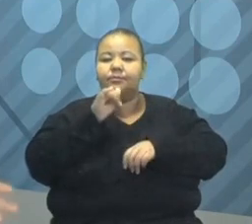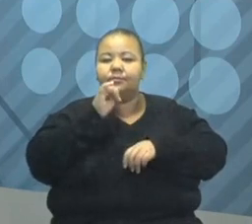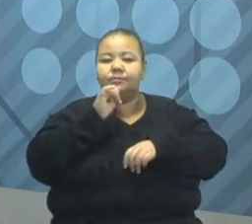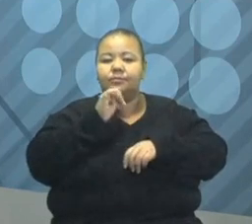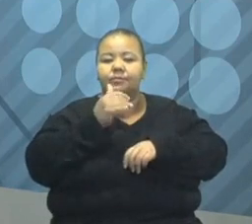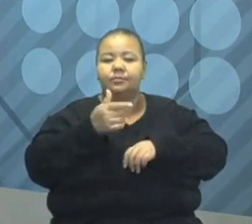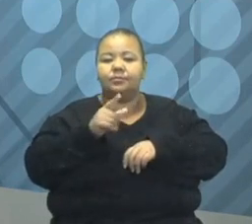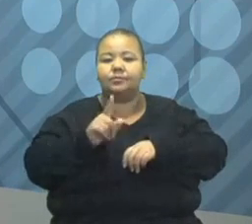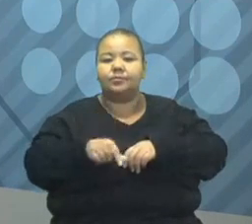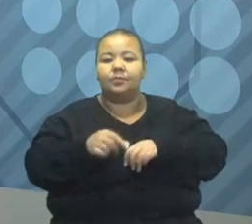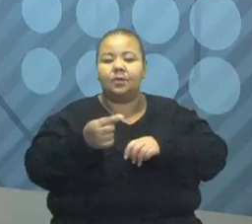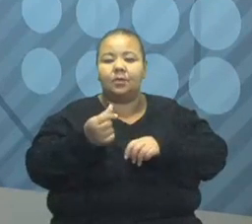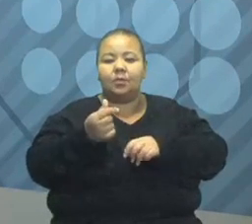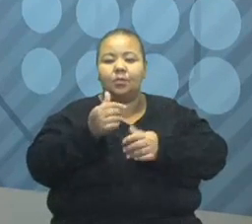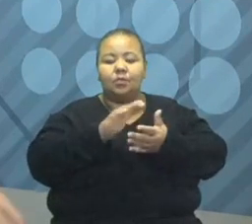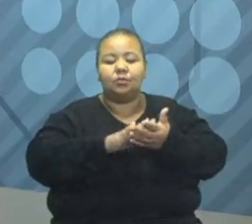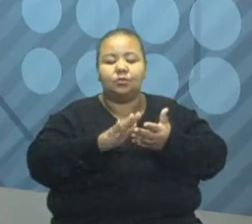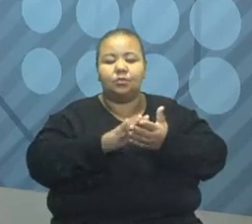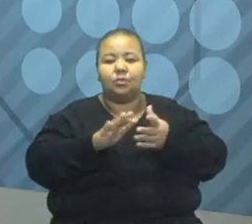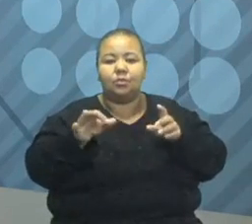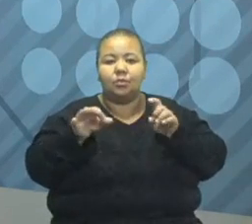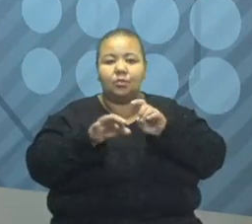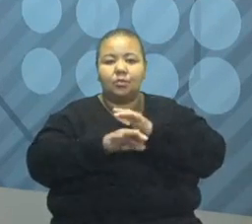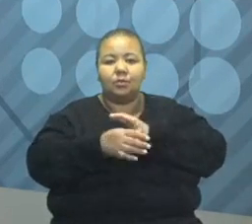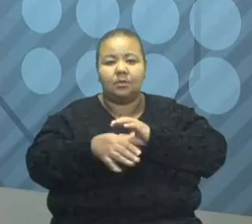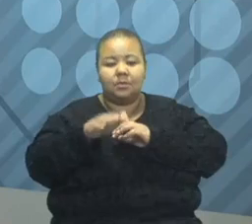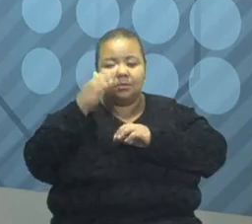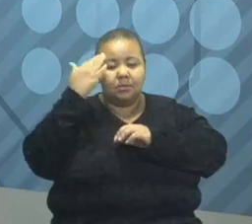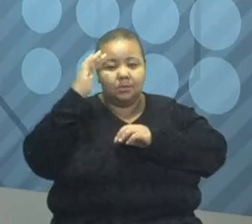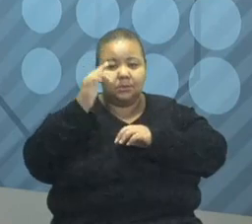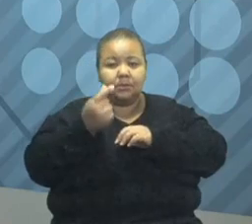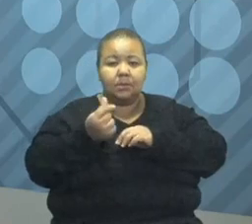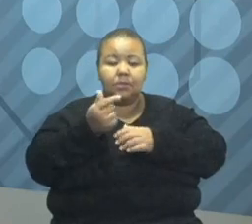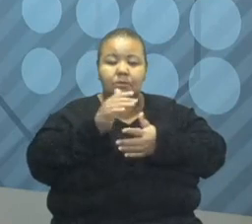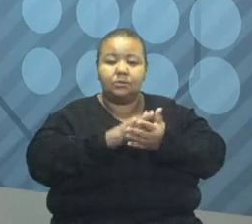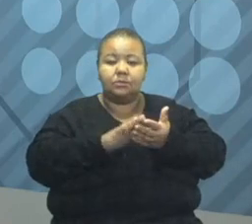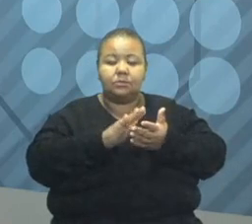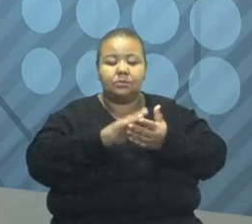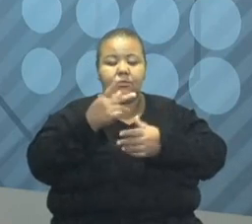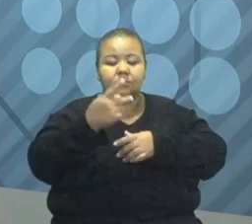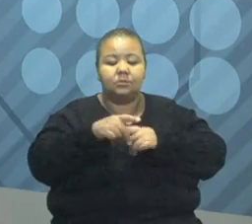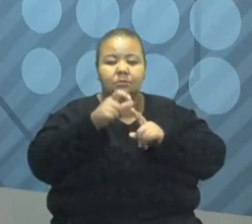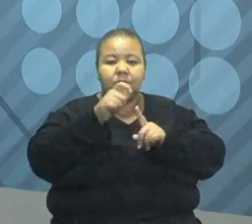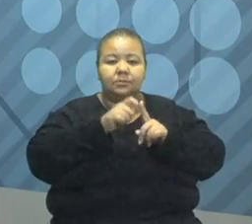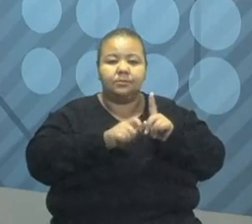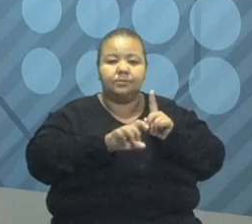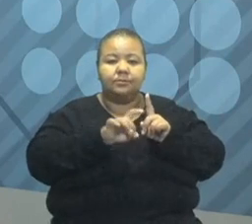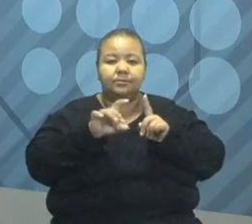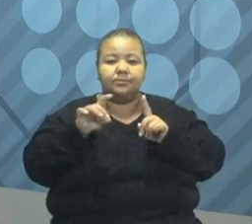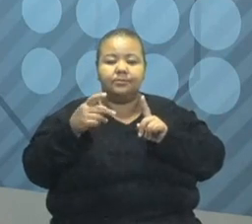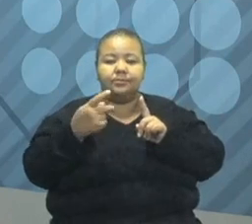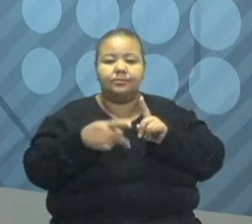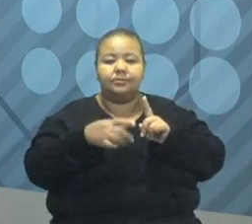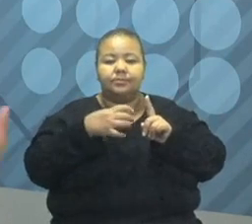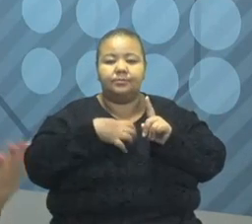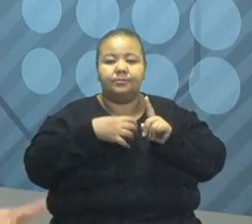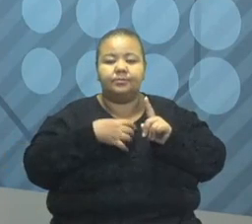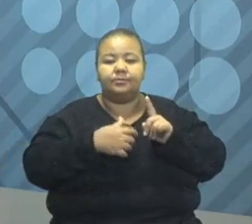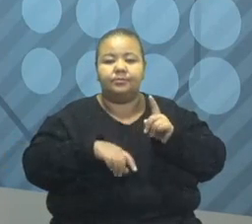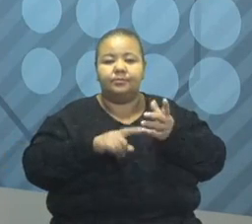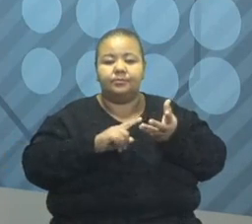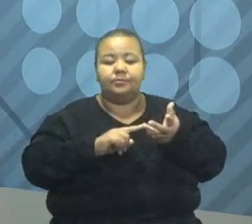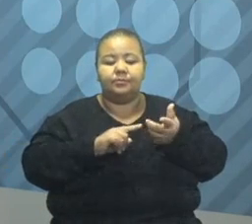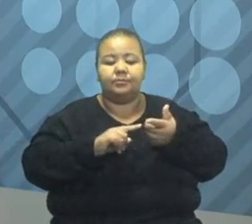ser o custo total, para saber quanto que foi gasto nesse mês com cada uma daquelas situações, aquela